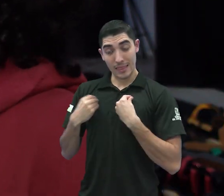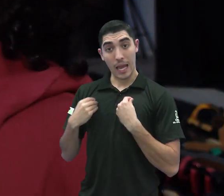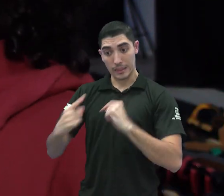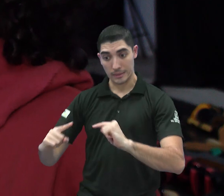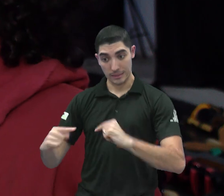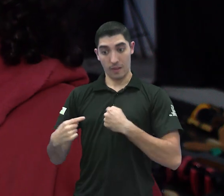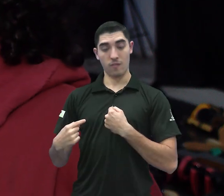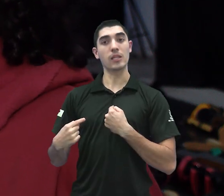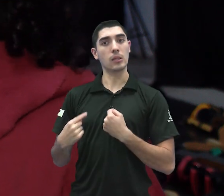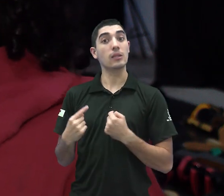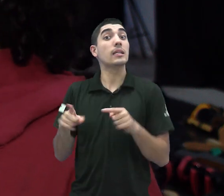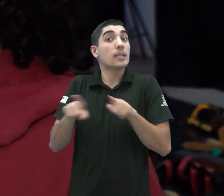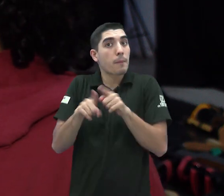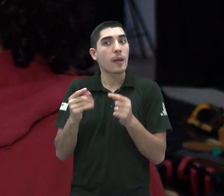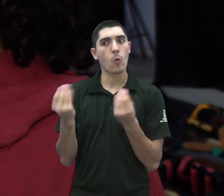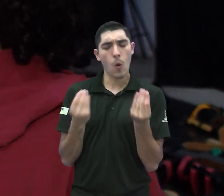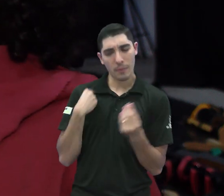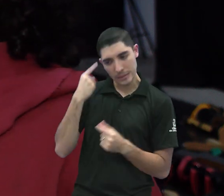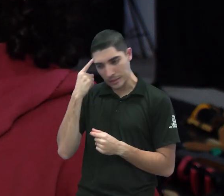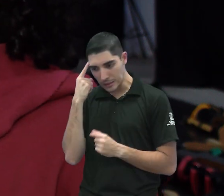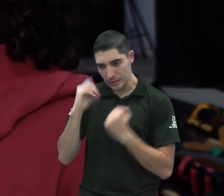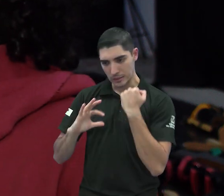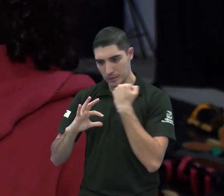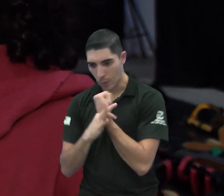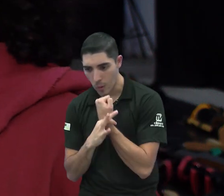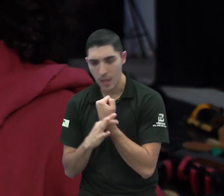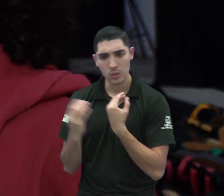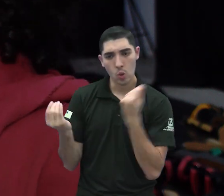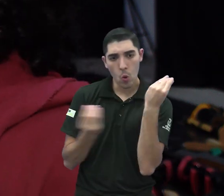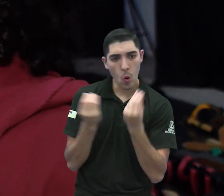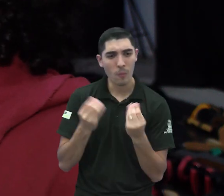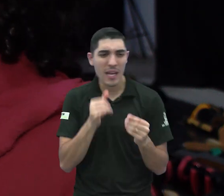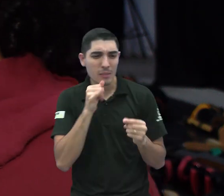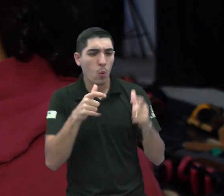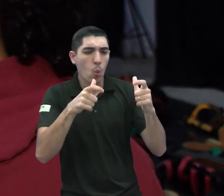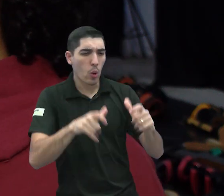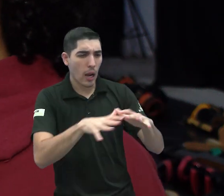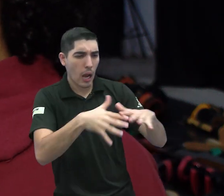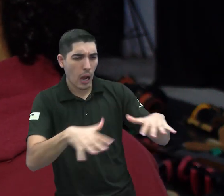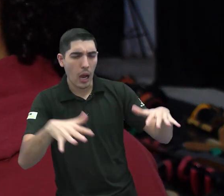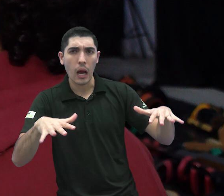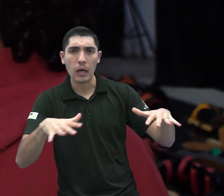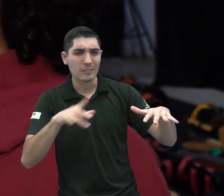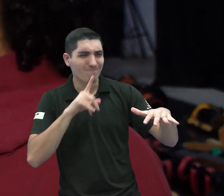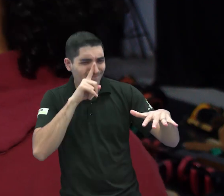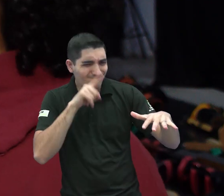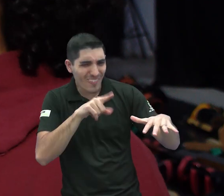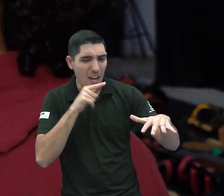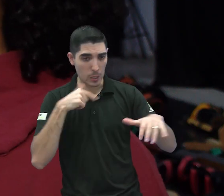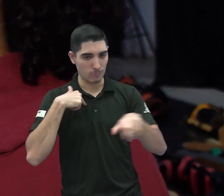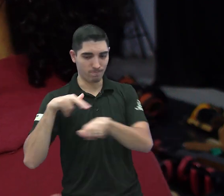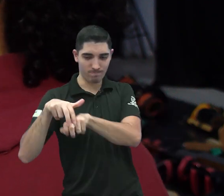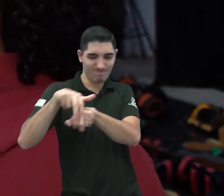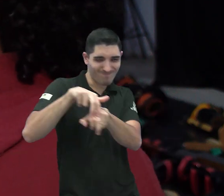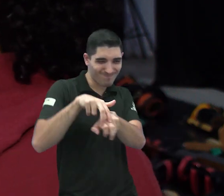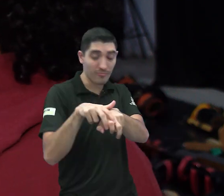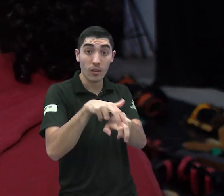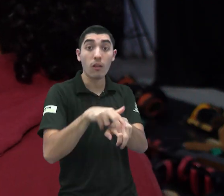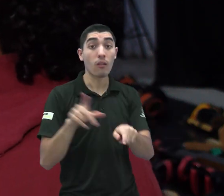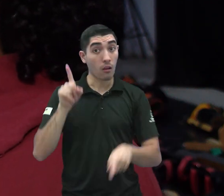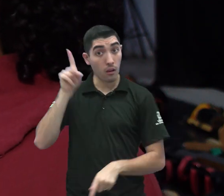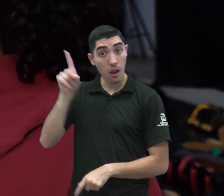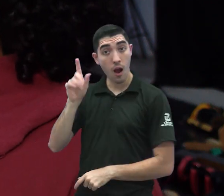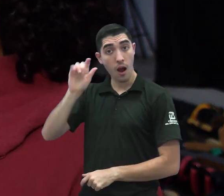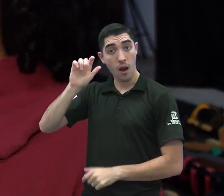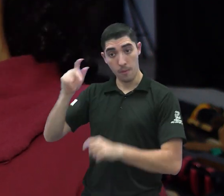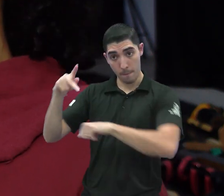desafio, como uma forma também de segurança, como uma forma de atravessar terrenos alagadiços. E isso também acontece em algumas